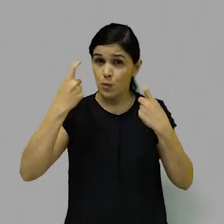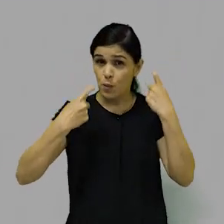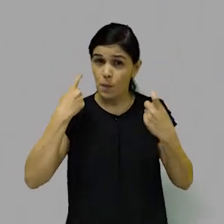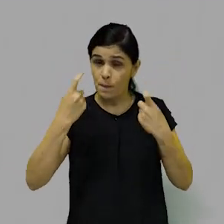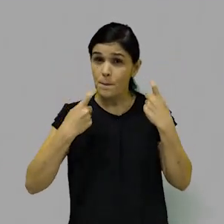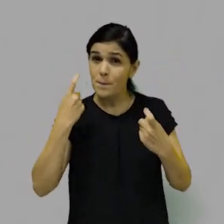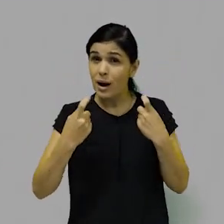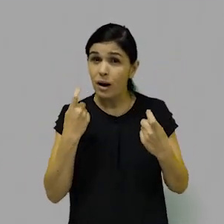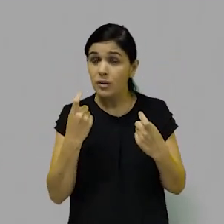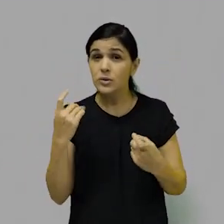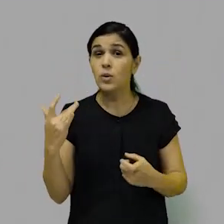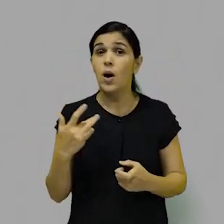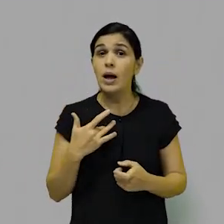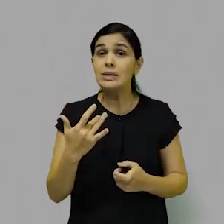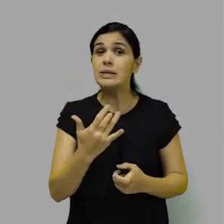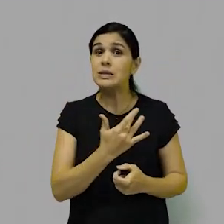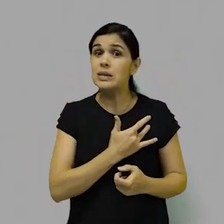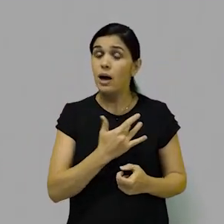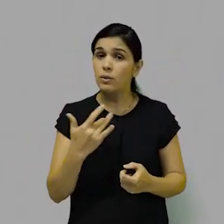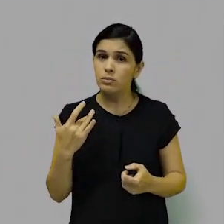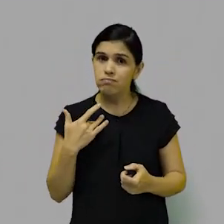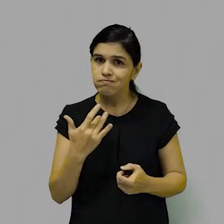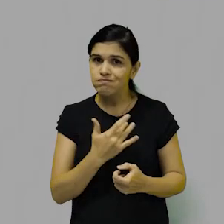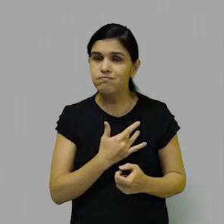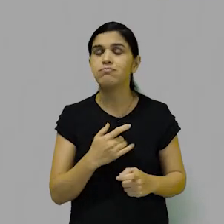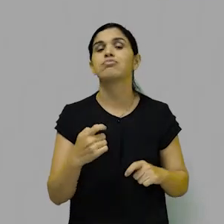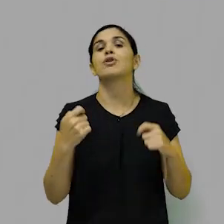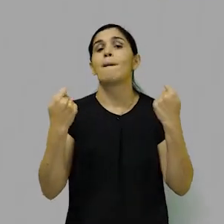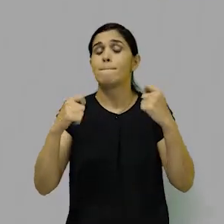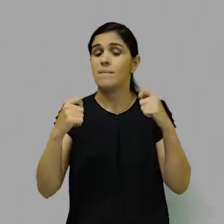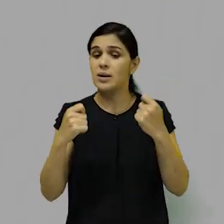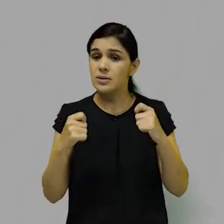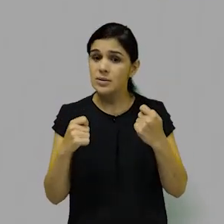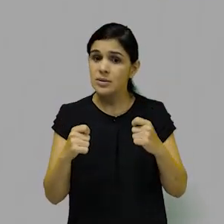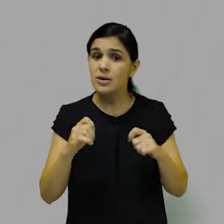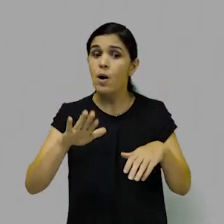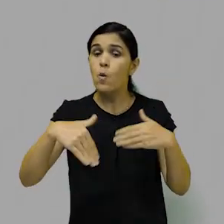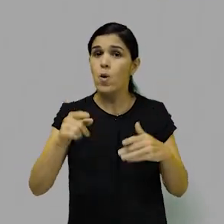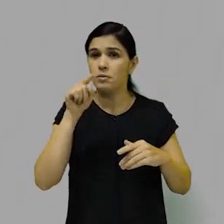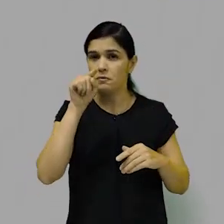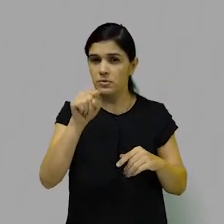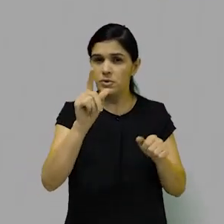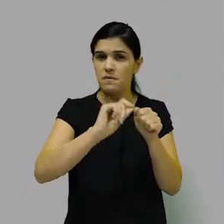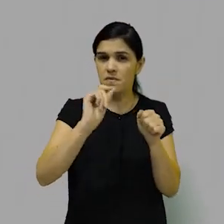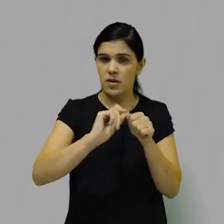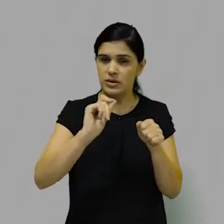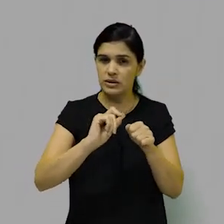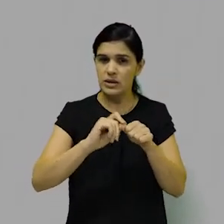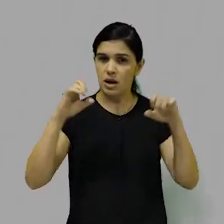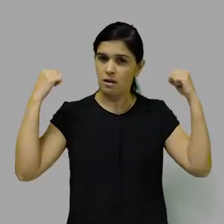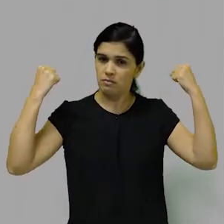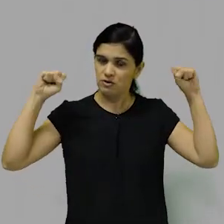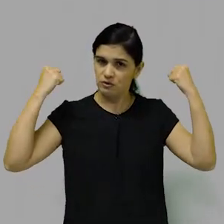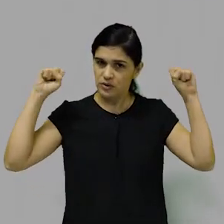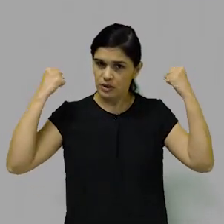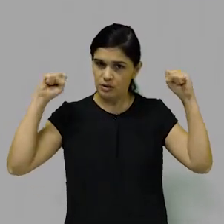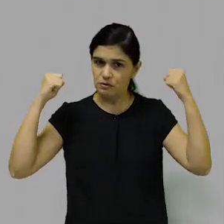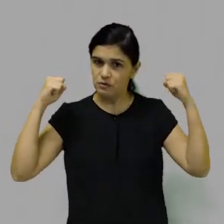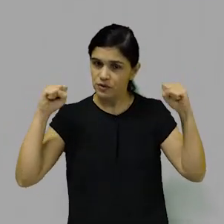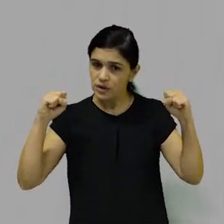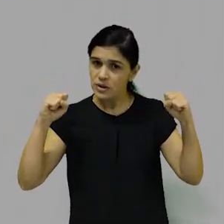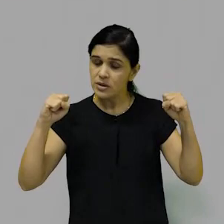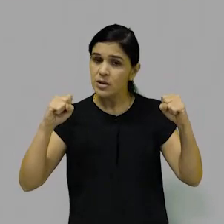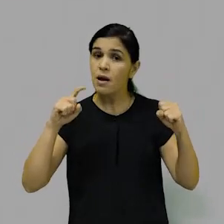primordial para vocês quando vocês forem realizar algum tipo de exercício físico, que exercício físico promove o quê? Saúde.